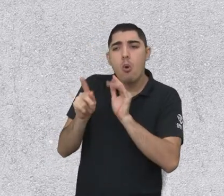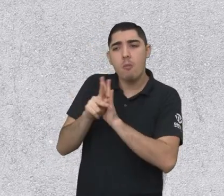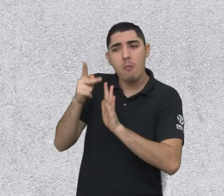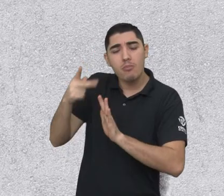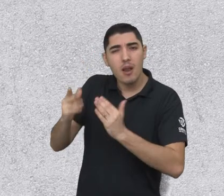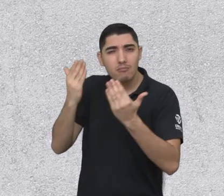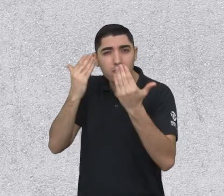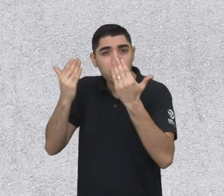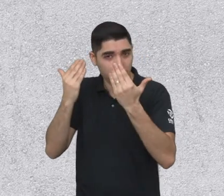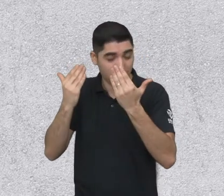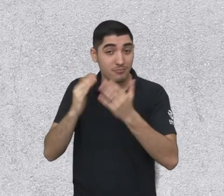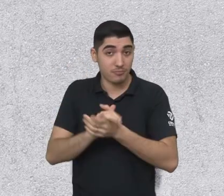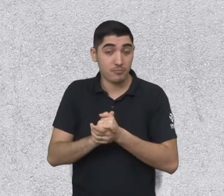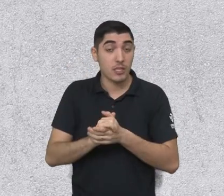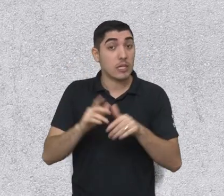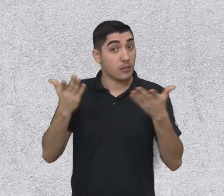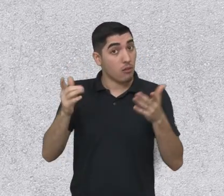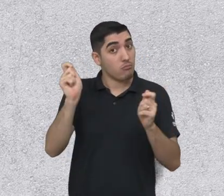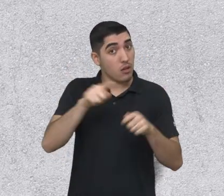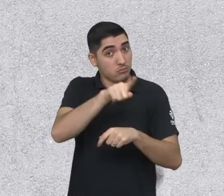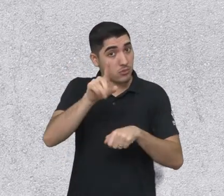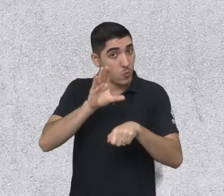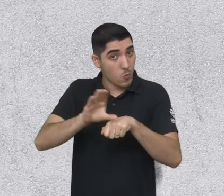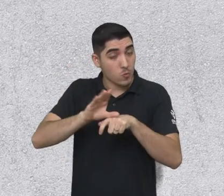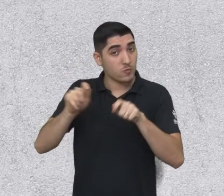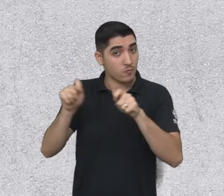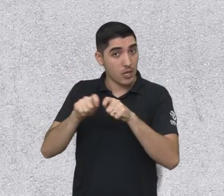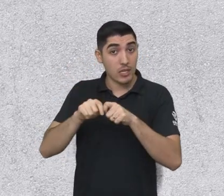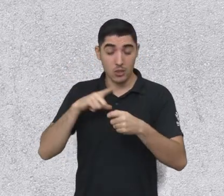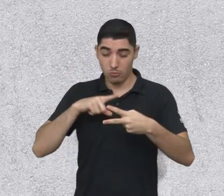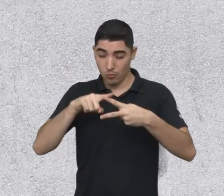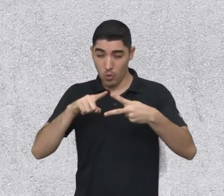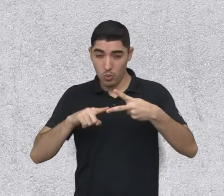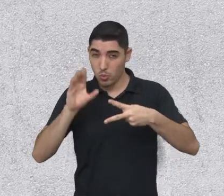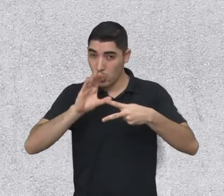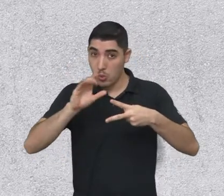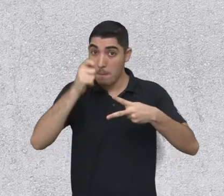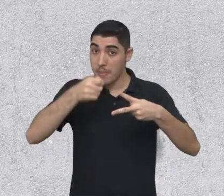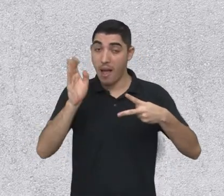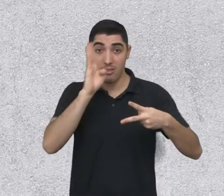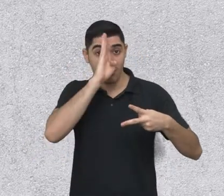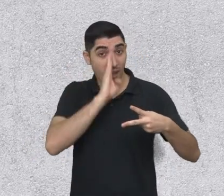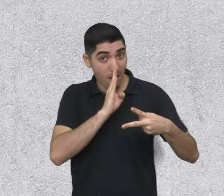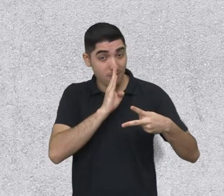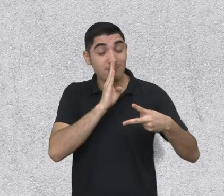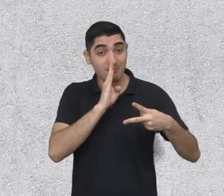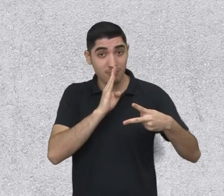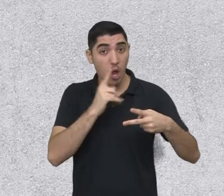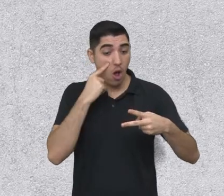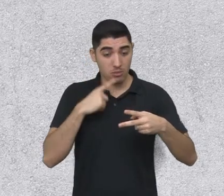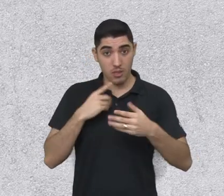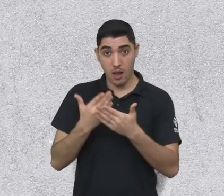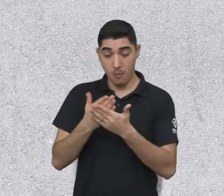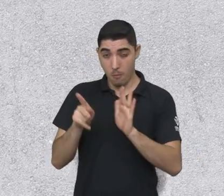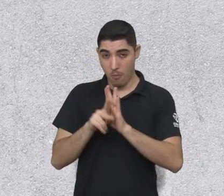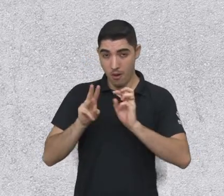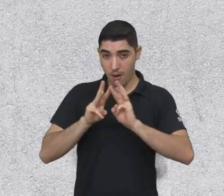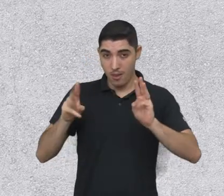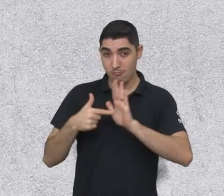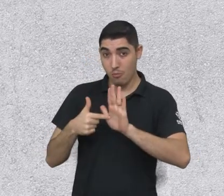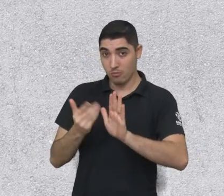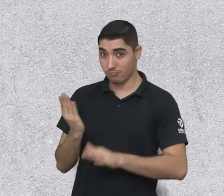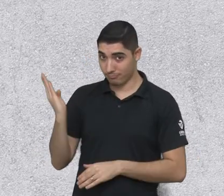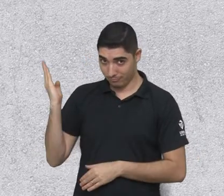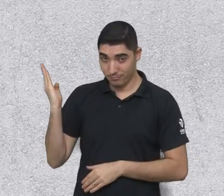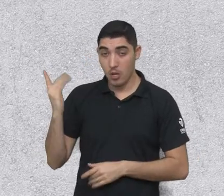da psicologia para sua área. Então faça, ainda mais porque são 2 cursos sem custo. Acesse esses links aí ao lado.